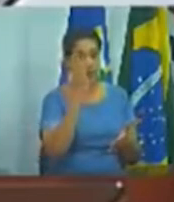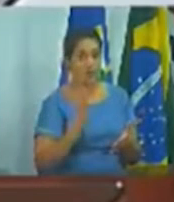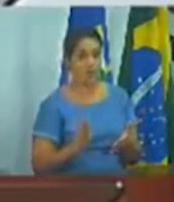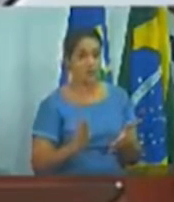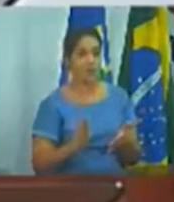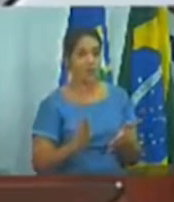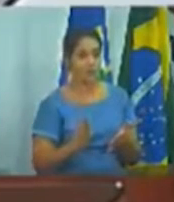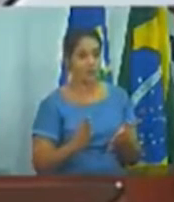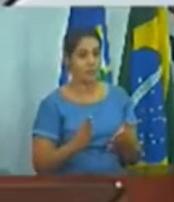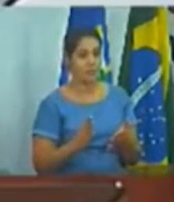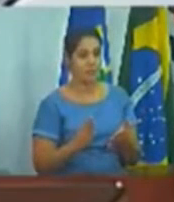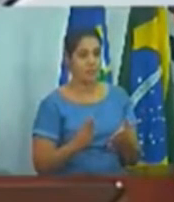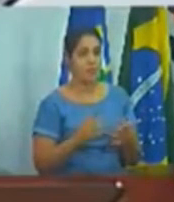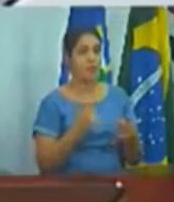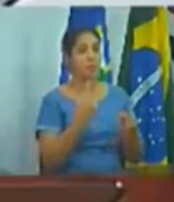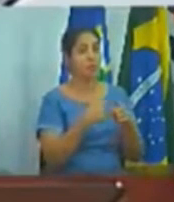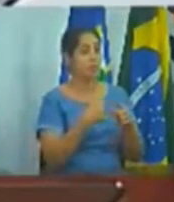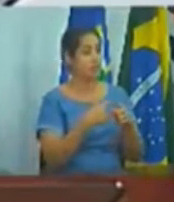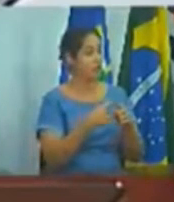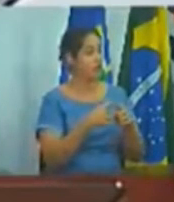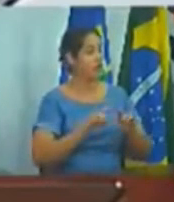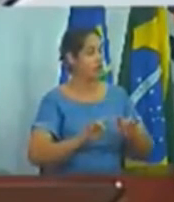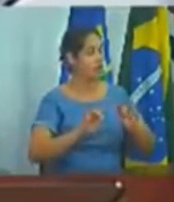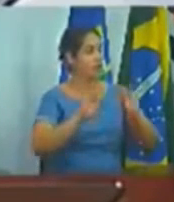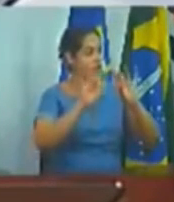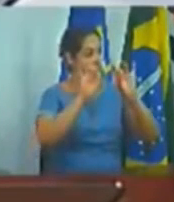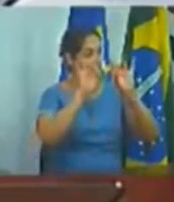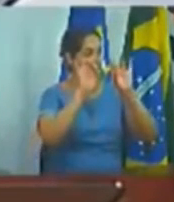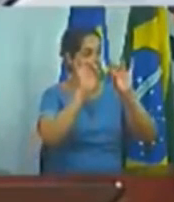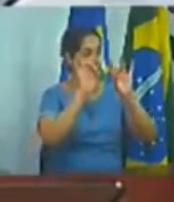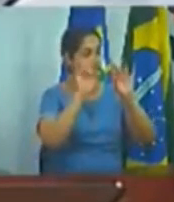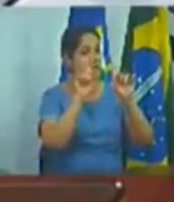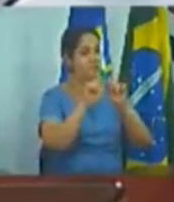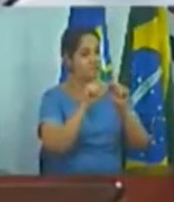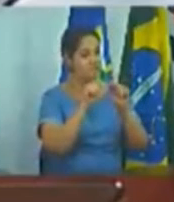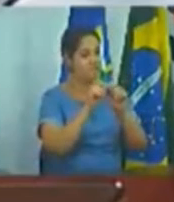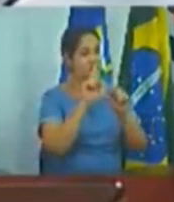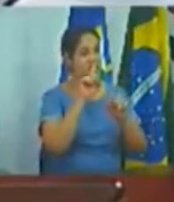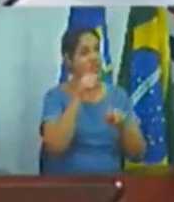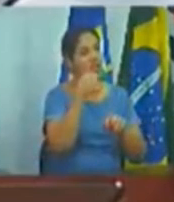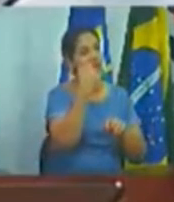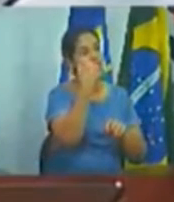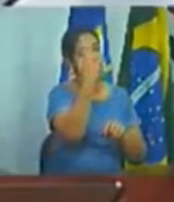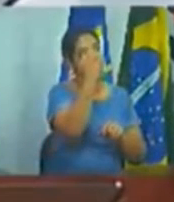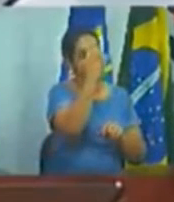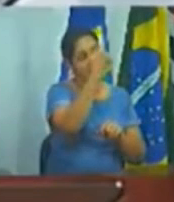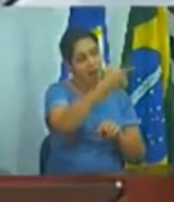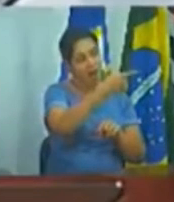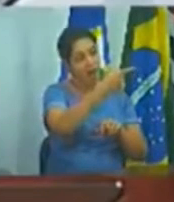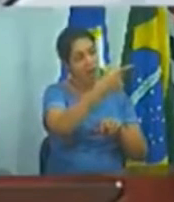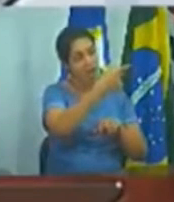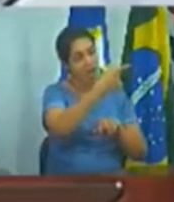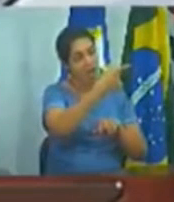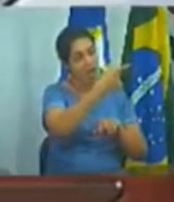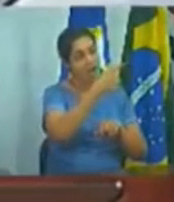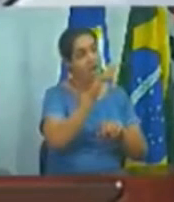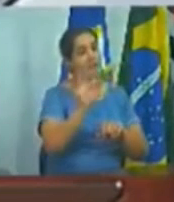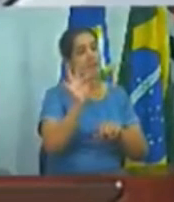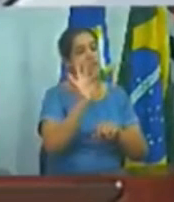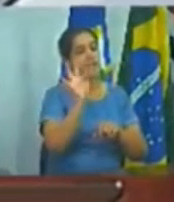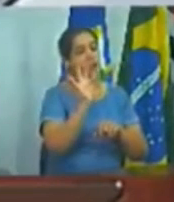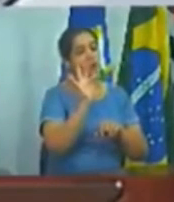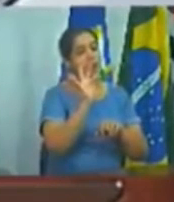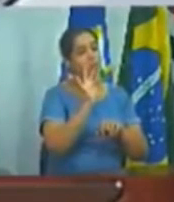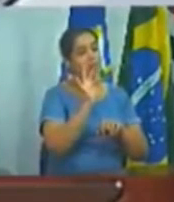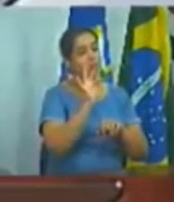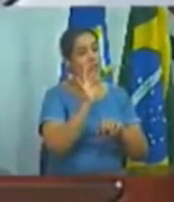devido a sua especialidade feita fora do país, numa das maiores universidades do mundo